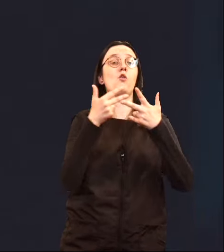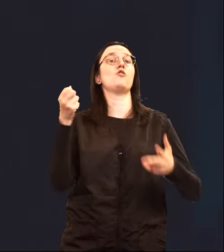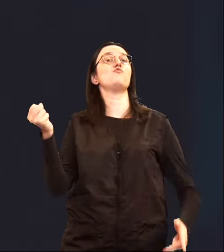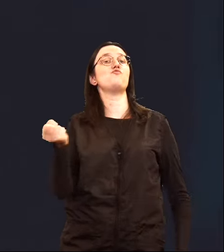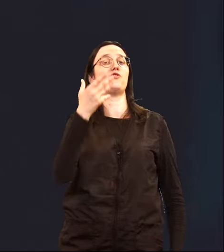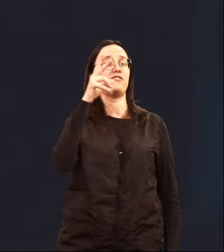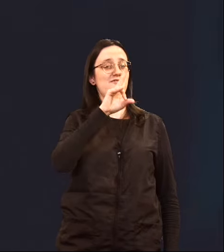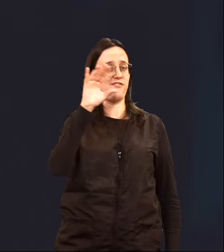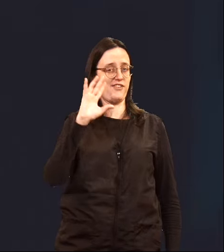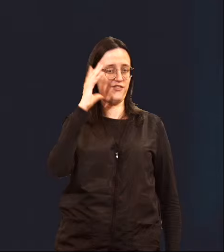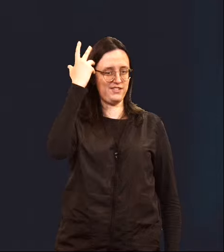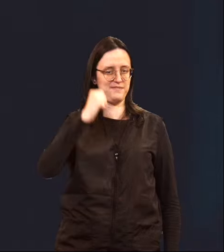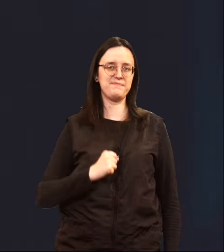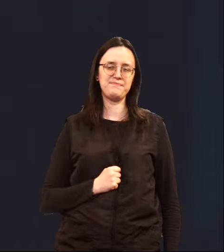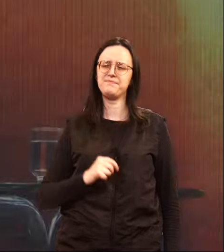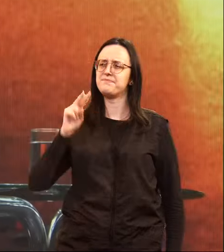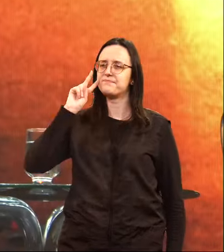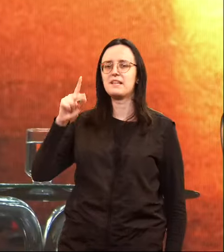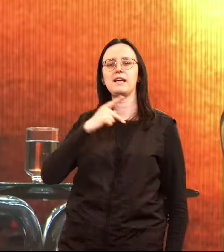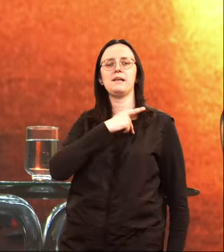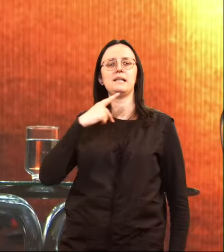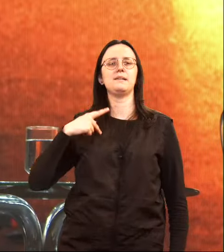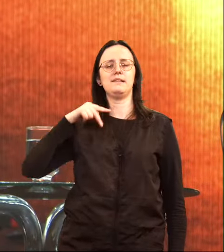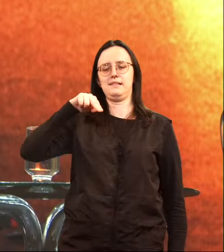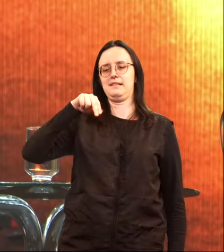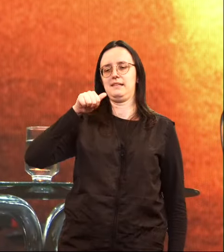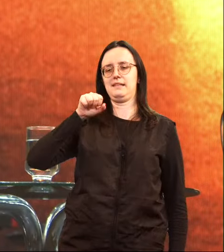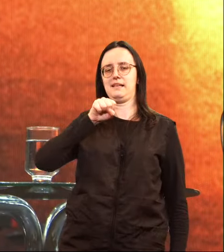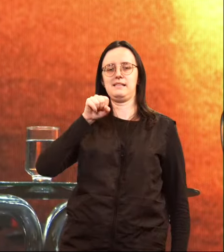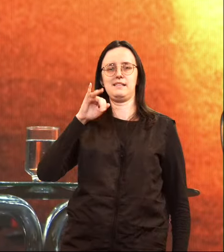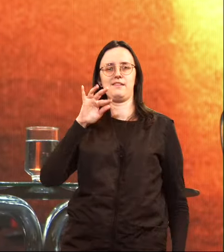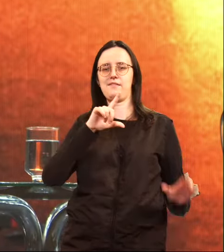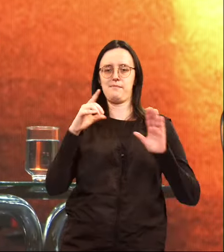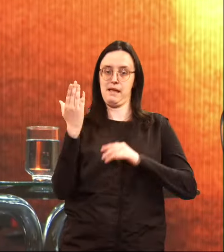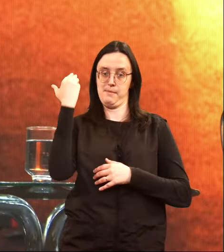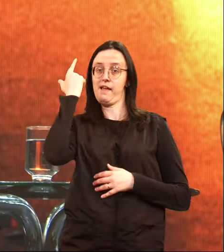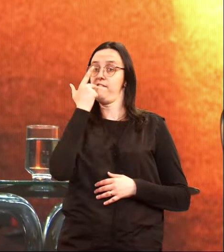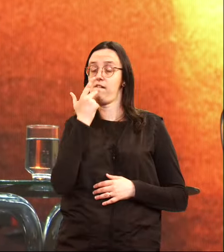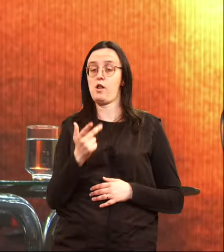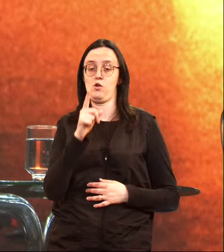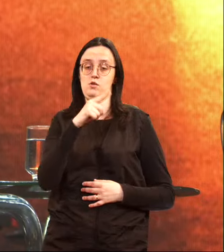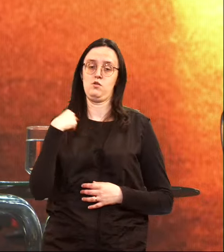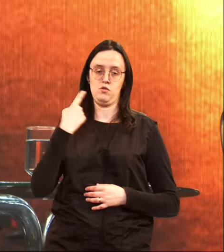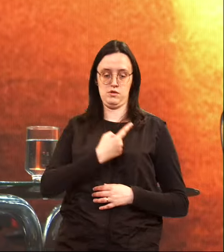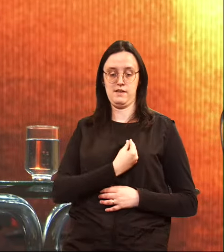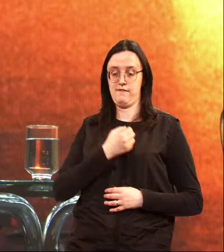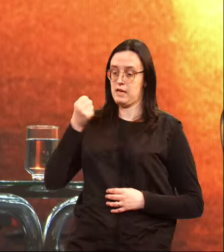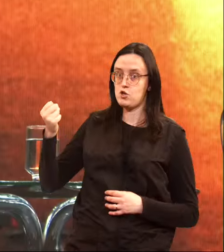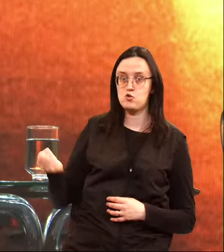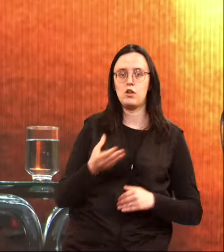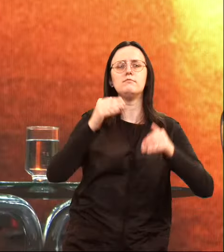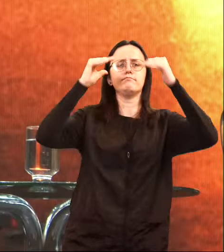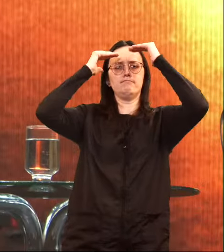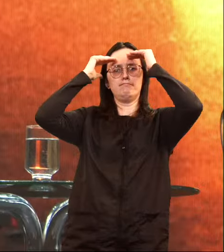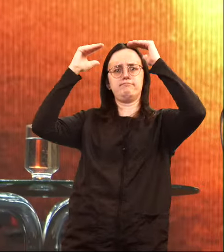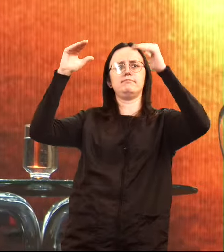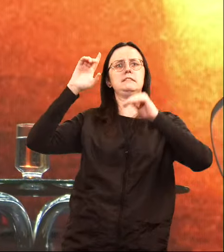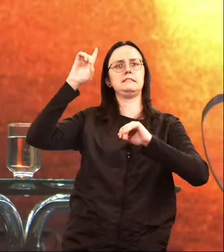novas. Ouvi o pastor Nassim falando semana passada que para chegarmos e vivermos o novo, temos que